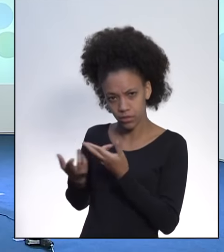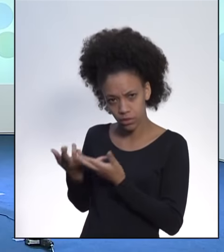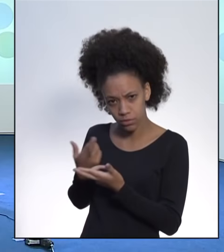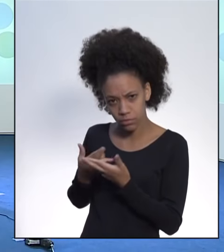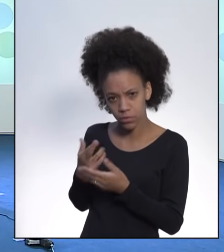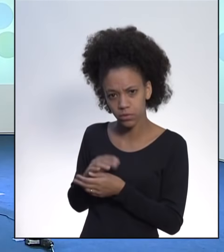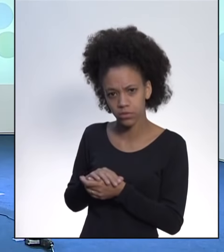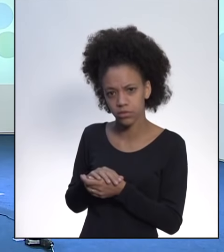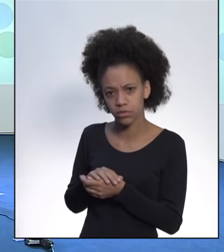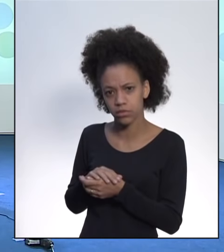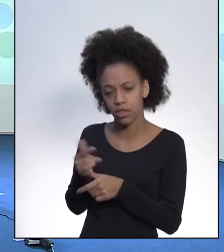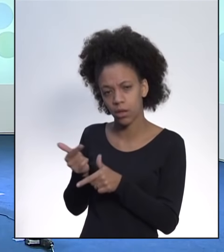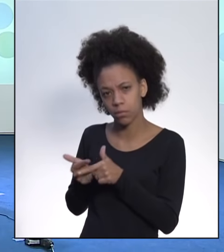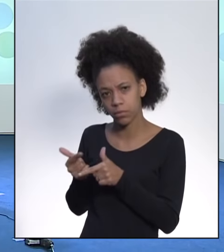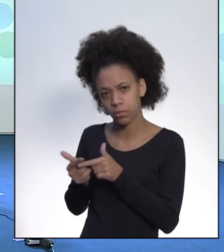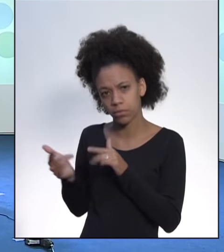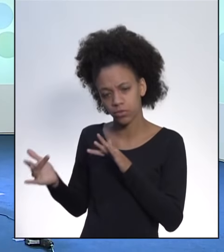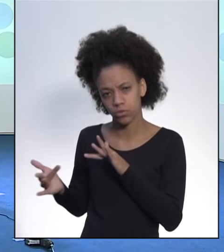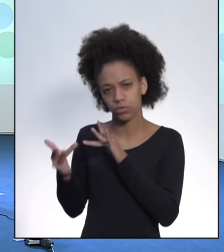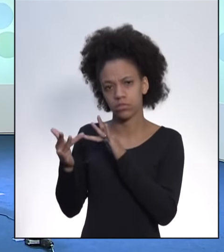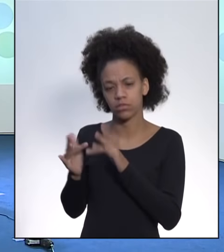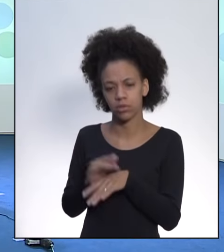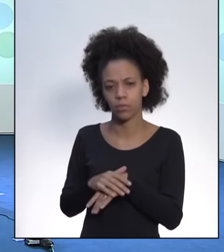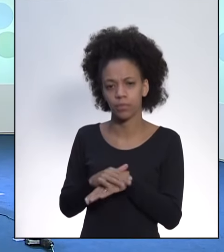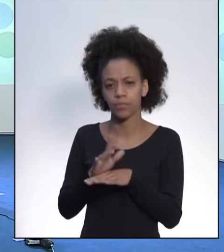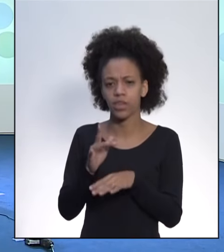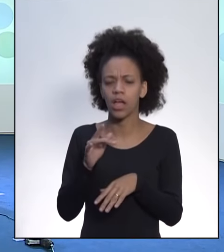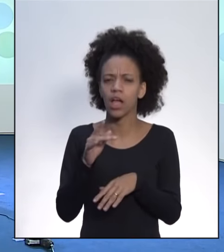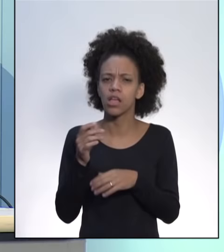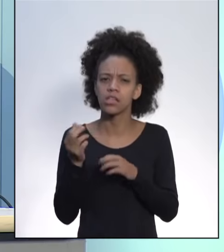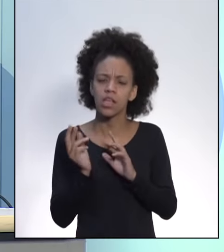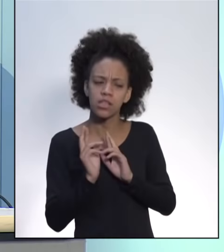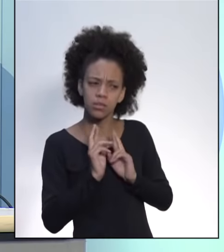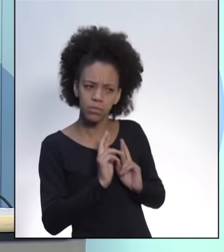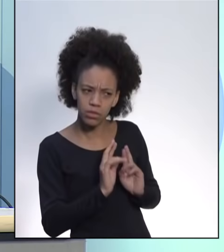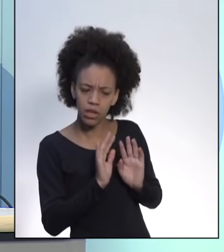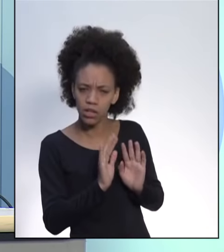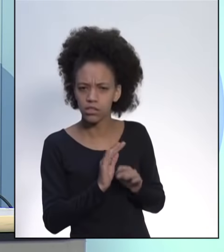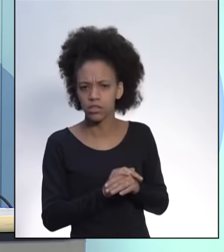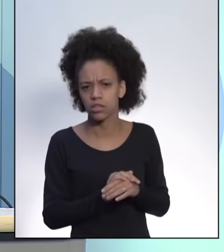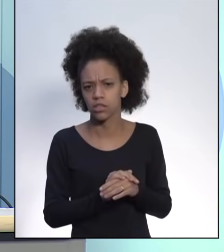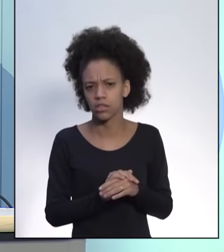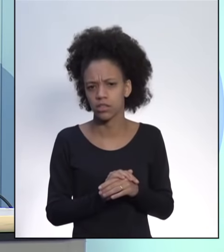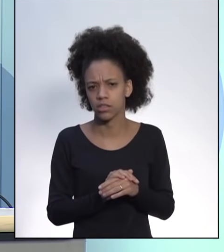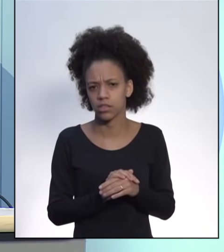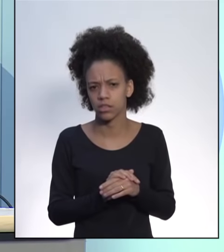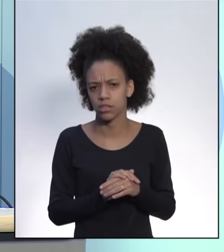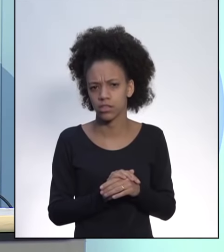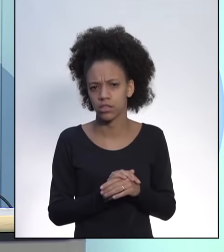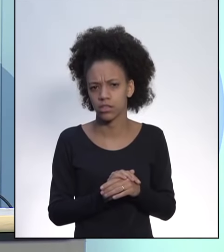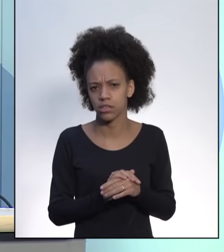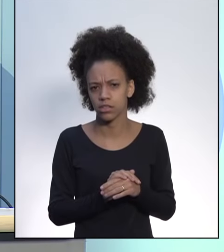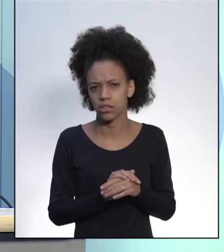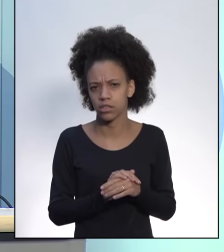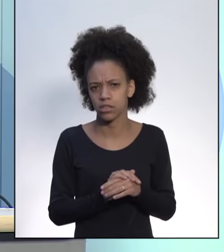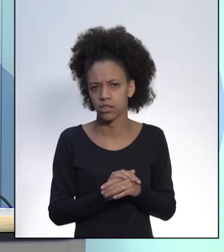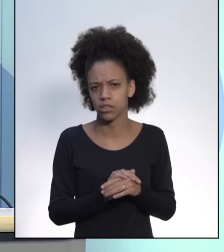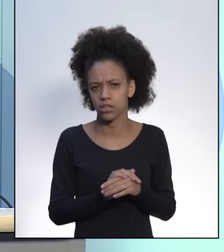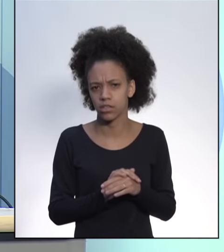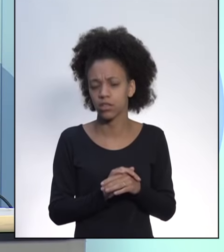have a problem with the connection eles eram o seguinte the colors are good